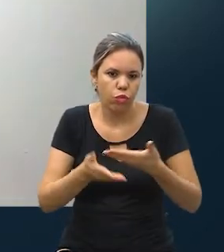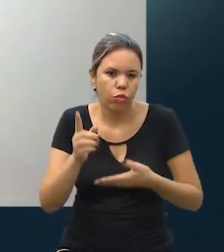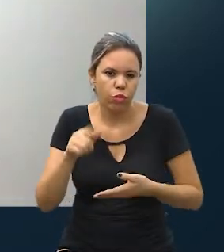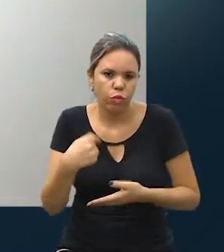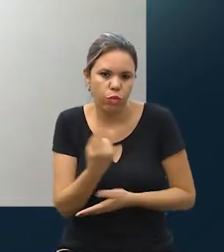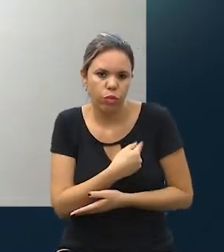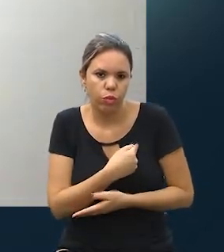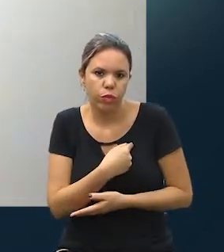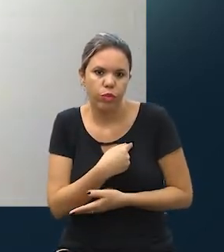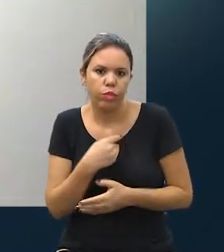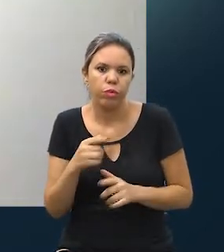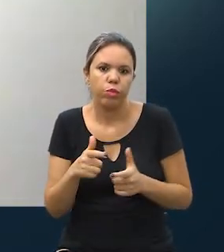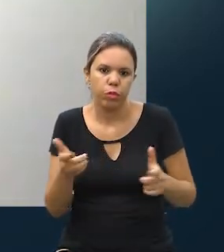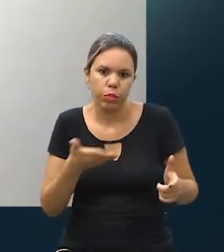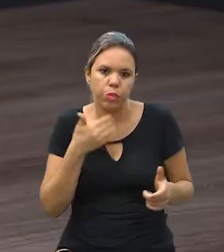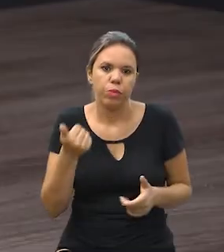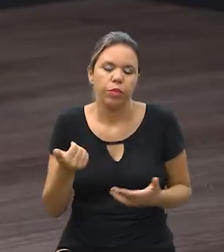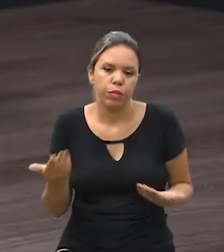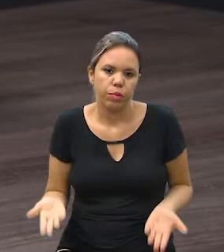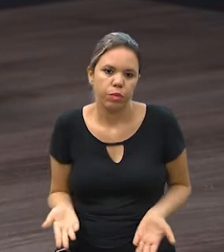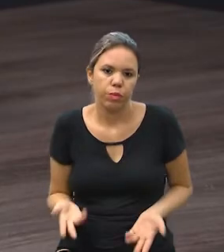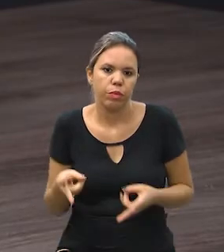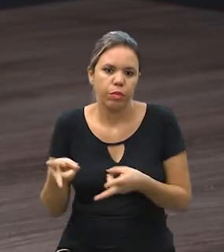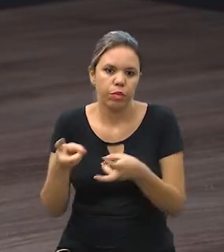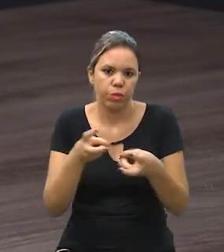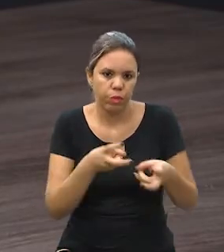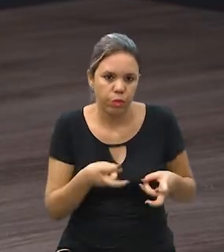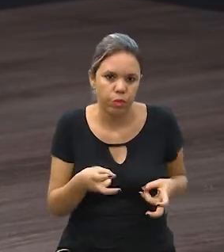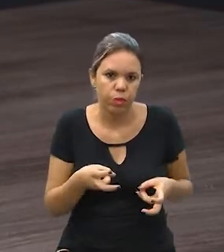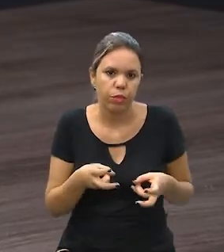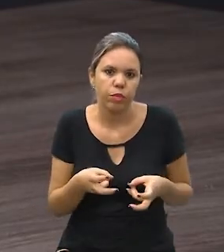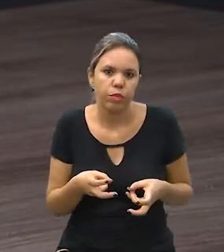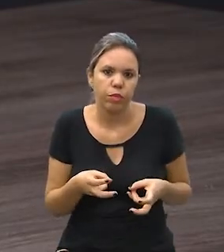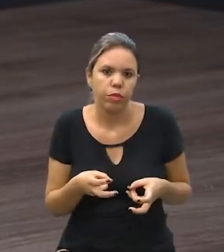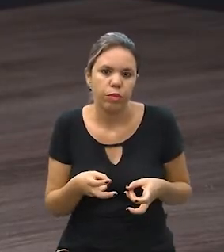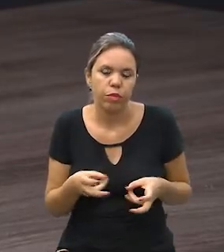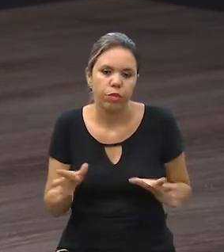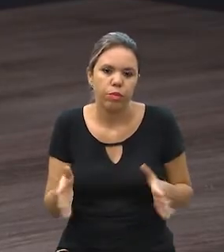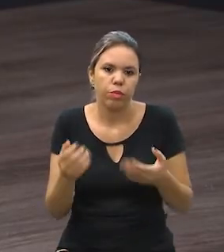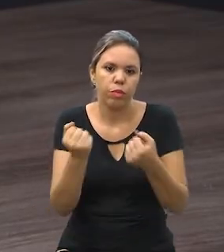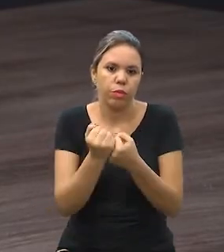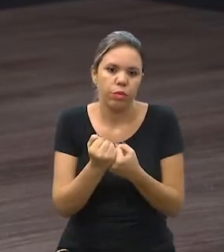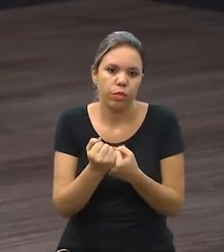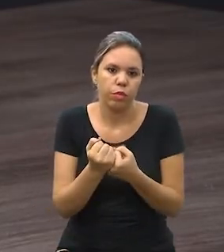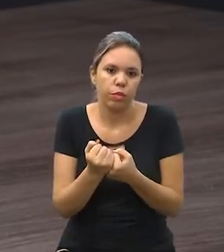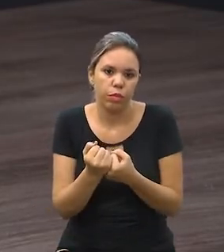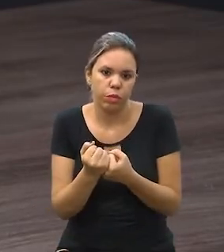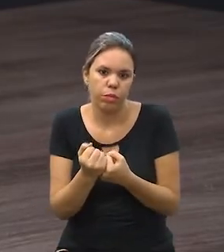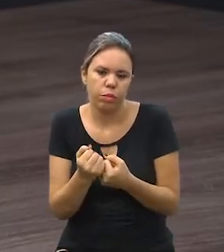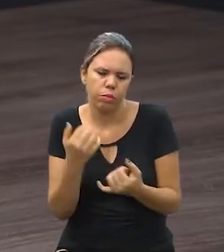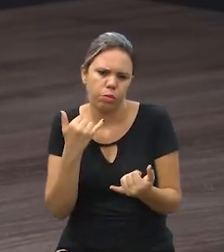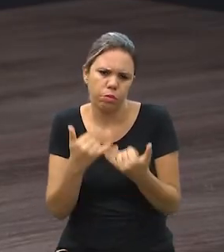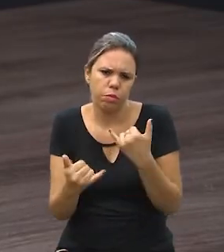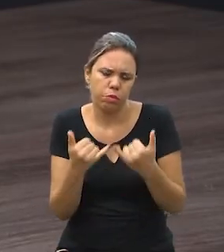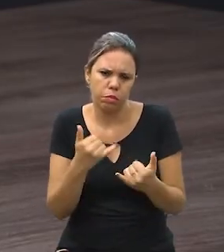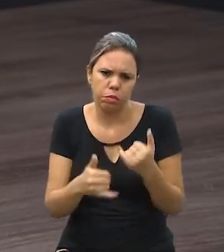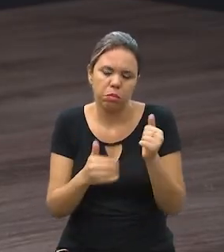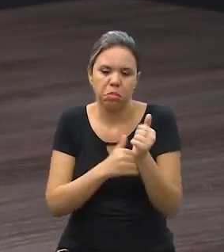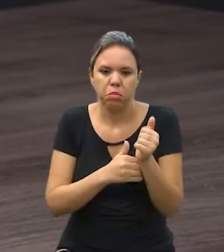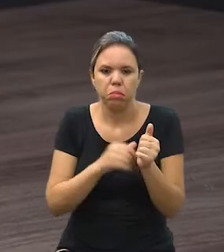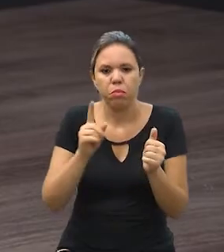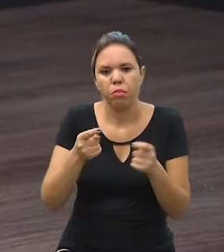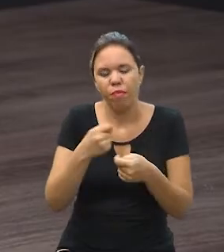que a gente vai crescendo, não é? A gente percebe que dessa forma colaborativa parece que é o segredo